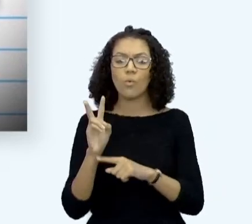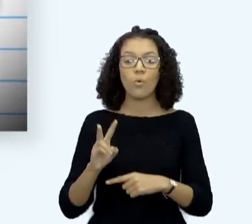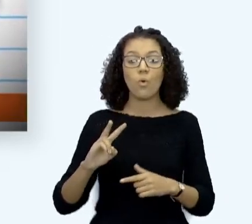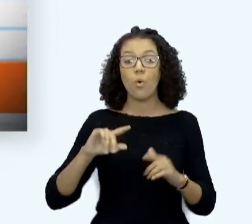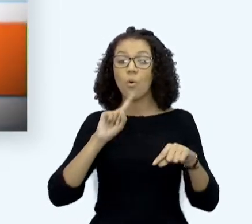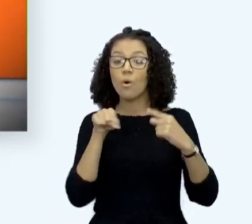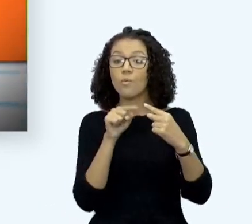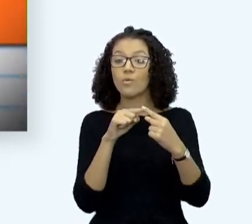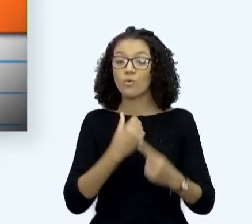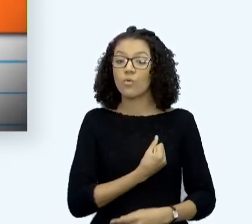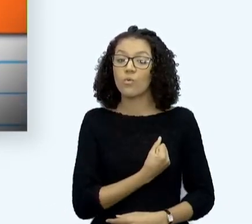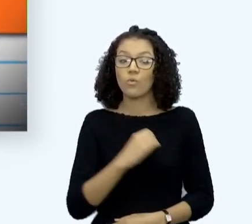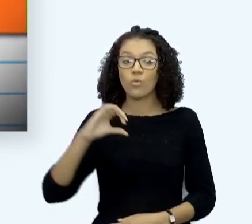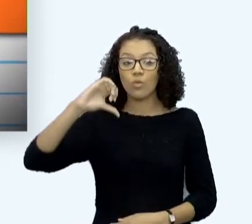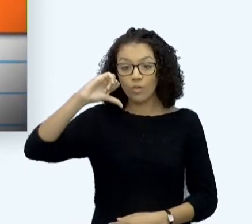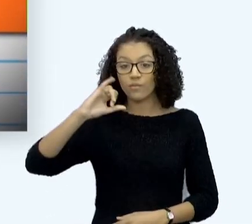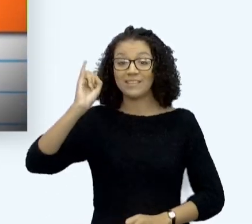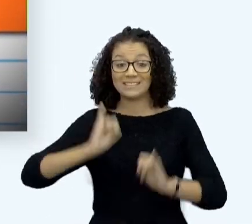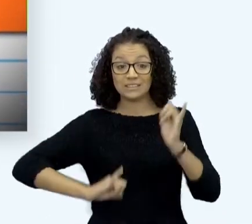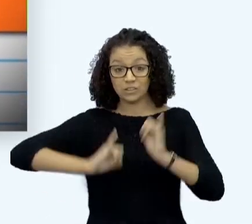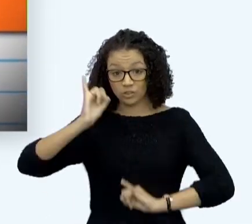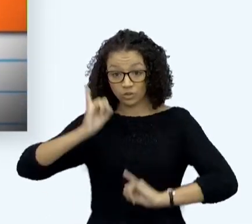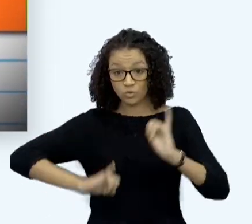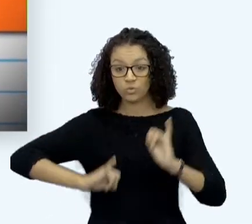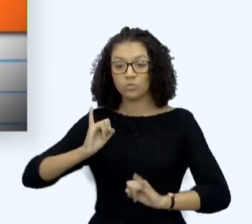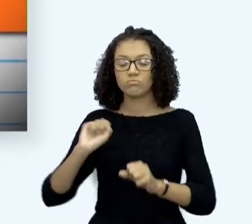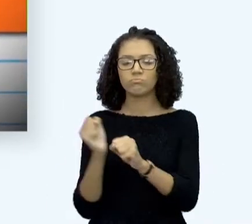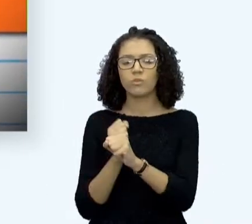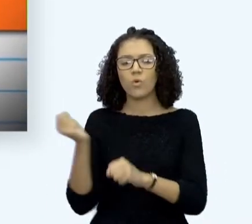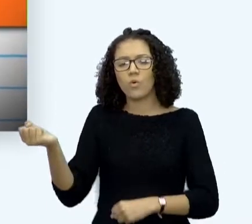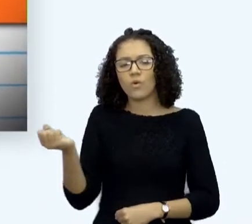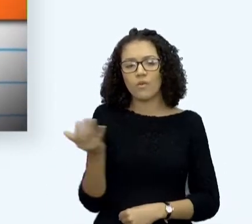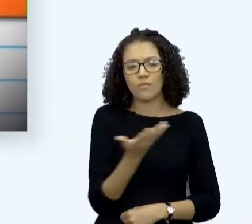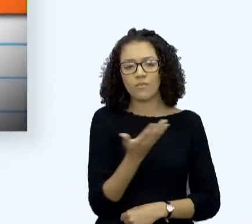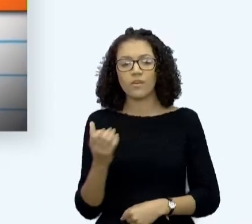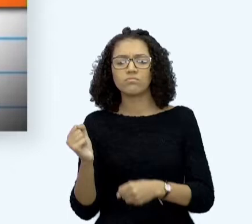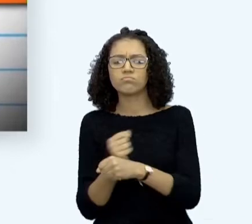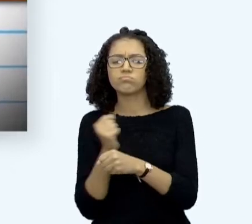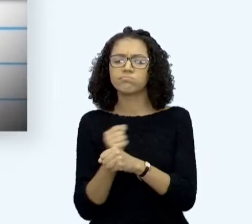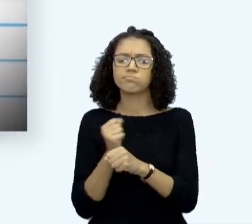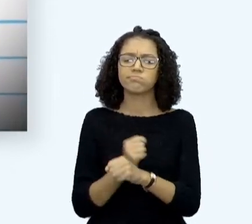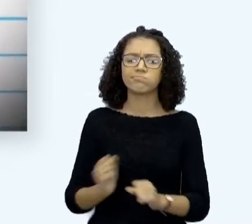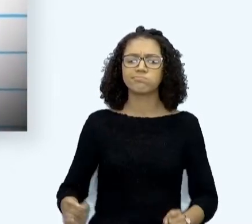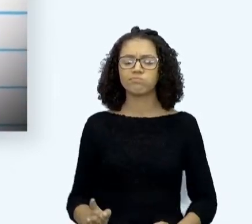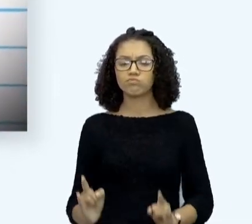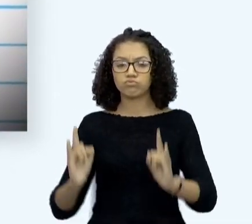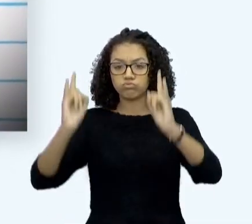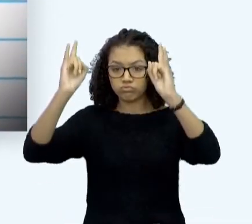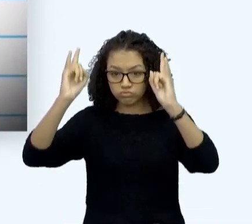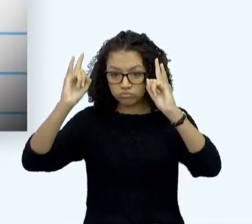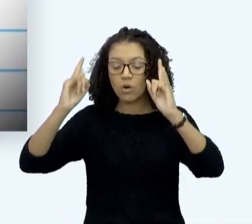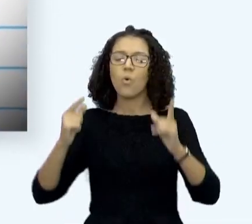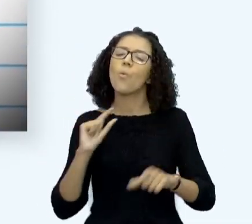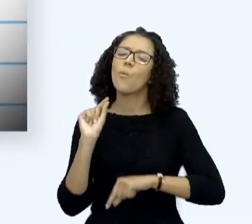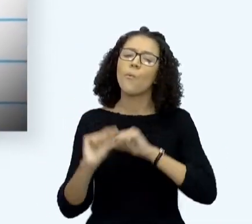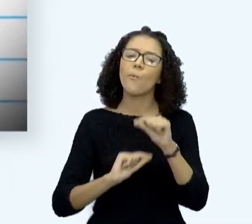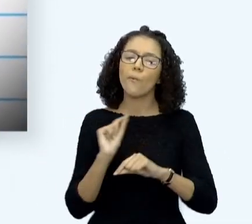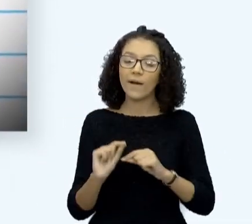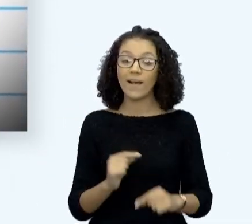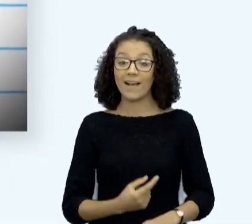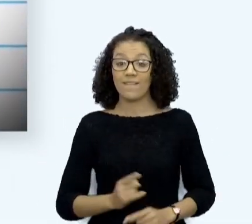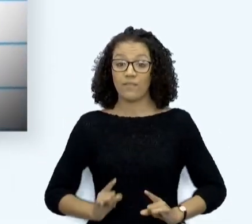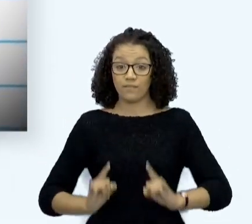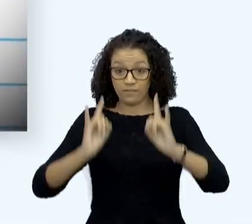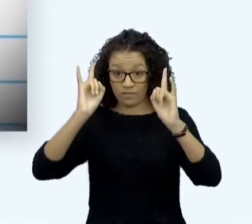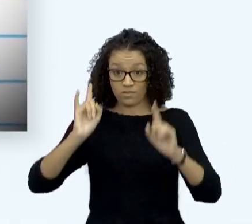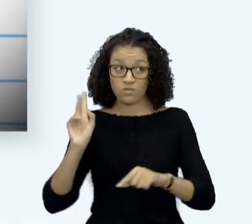9, Indústria, Inovação e Infraestrutura. A proposta é construir infraestruturas resilientes, promover a